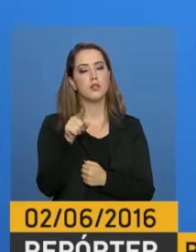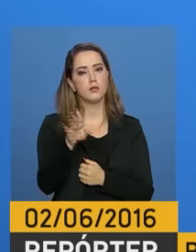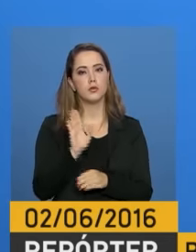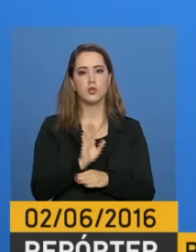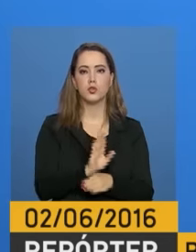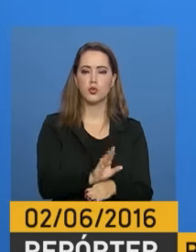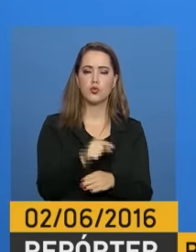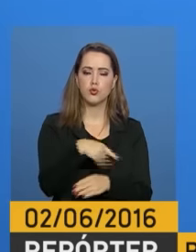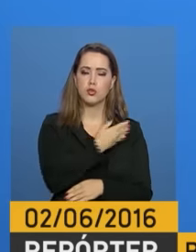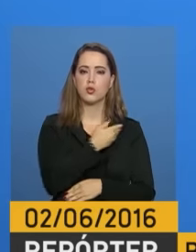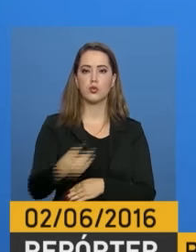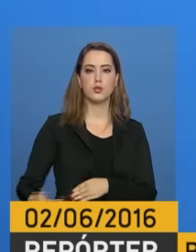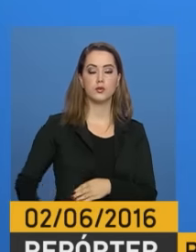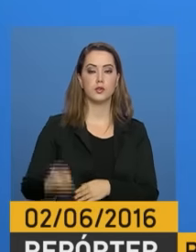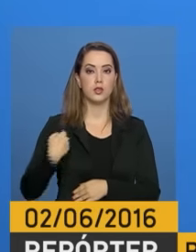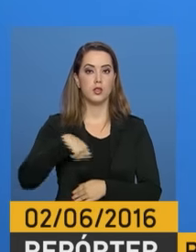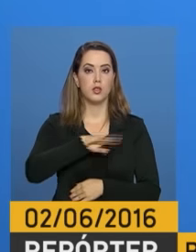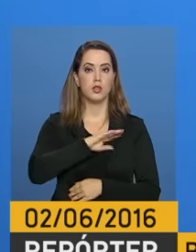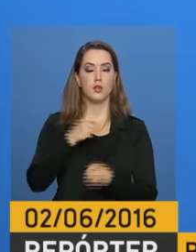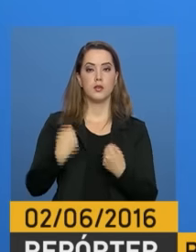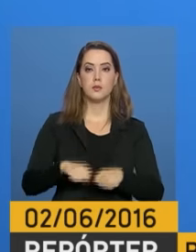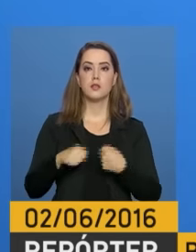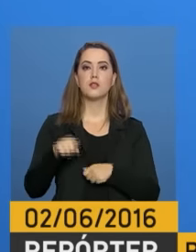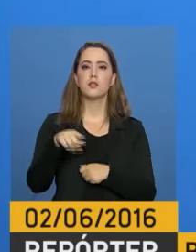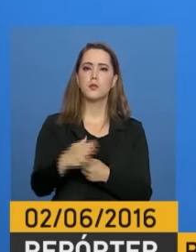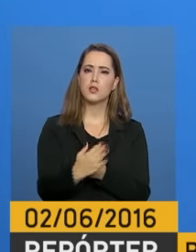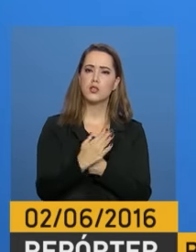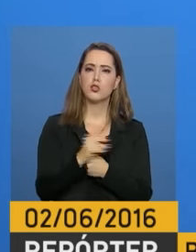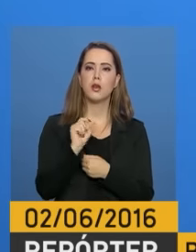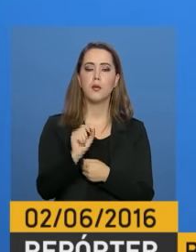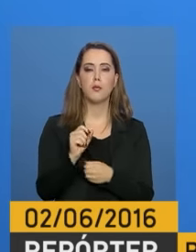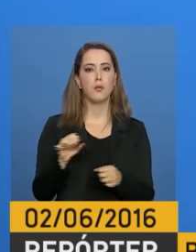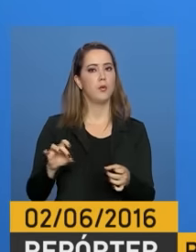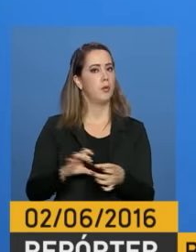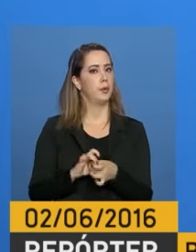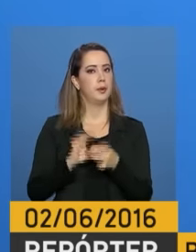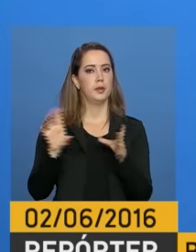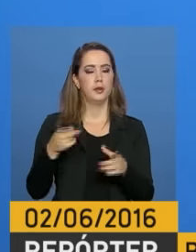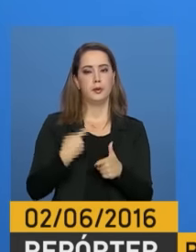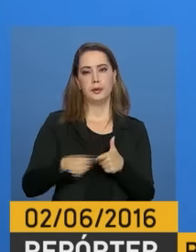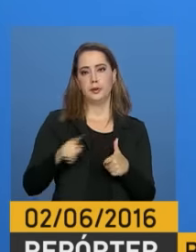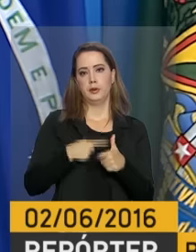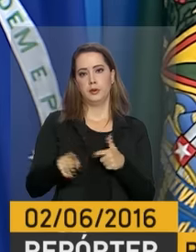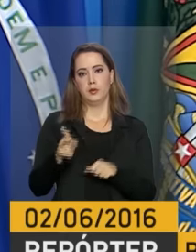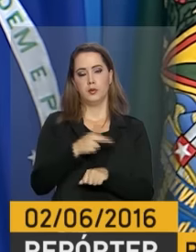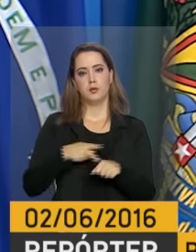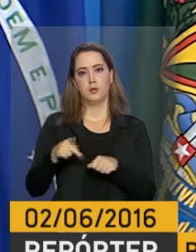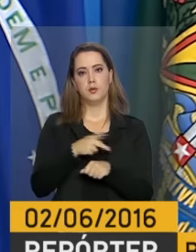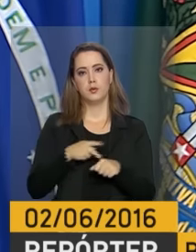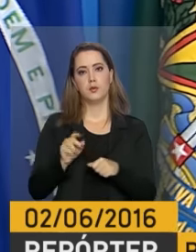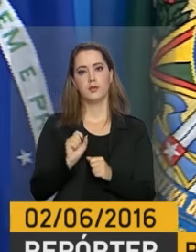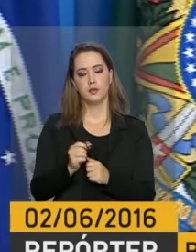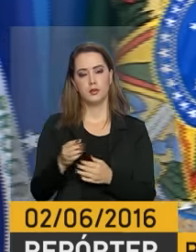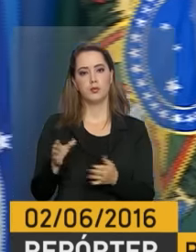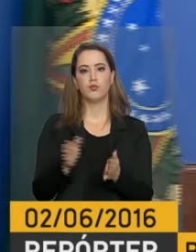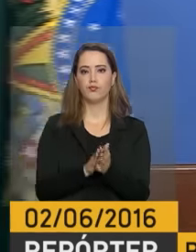merecemos este apoio para tirar o país de uma crise extraordinária que hoje se vive. Muito sucesso a